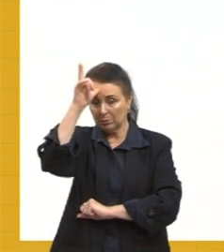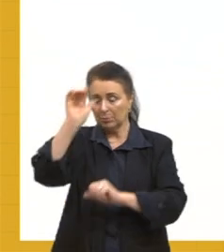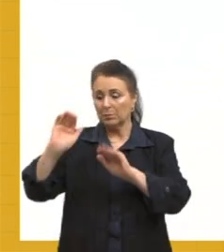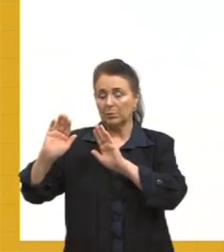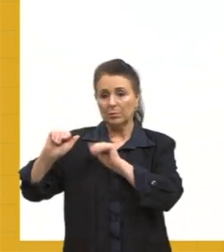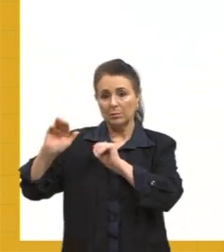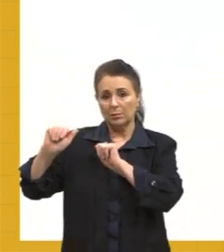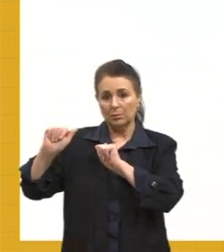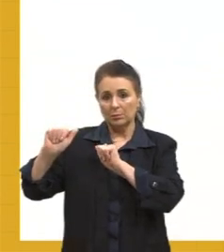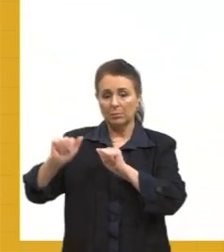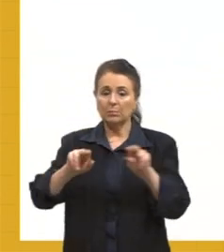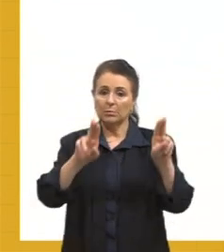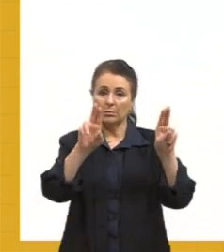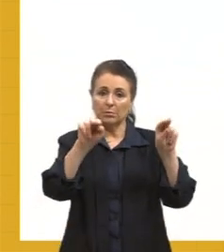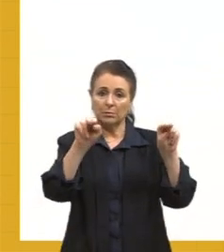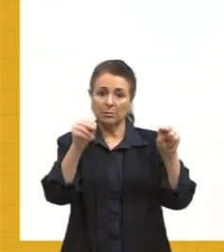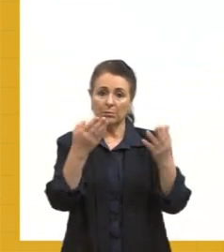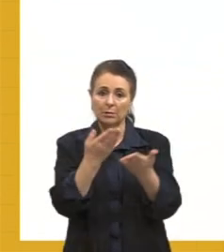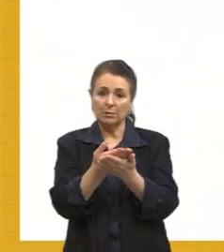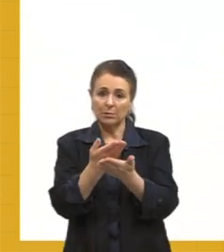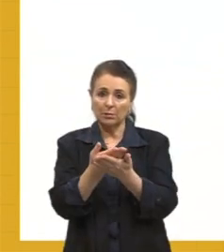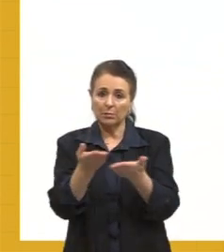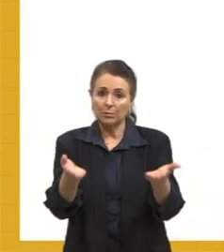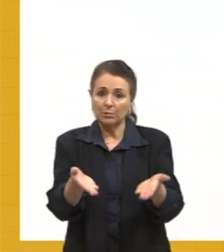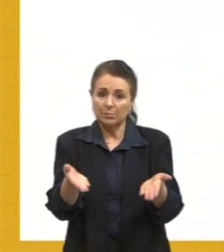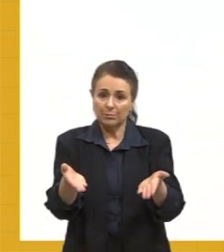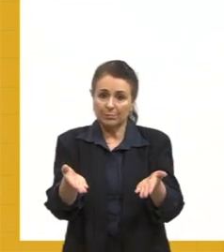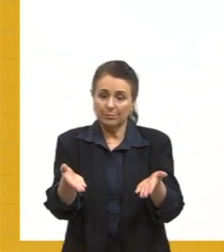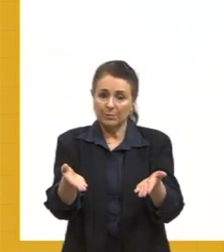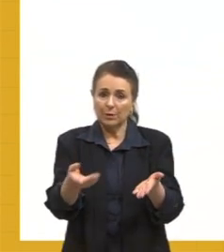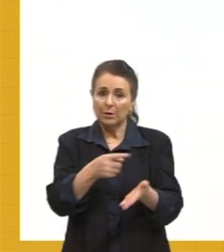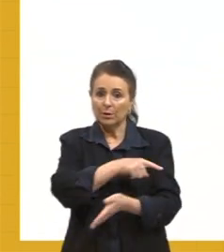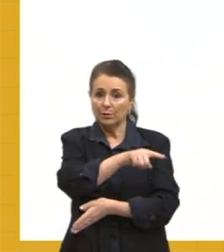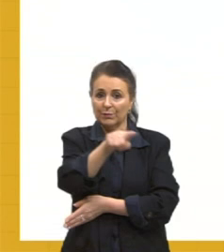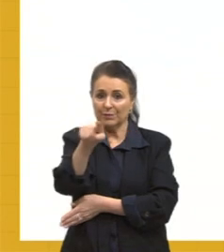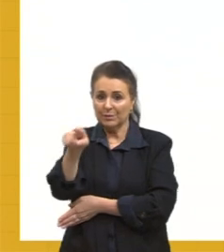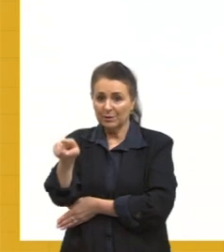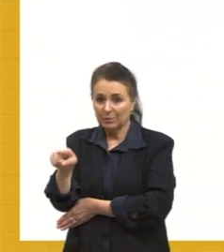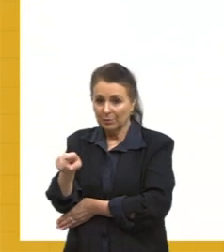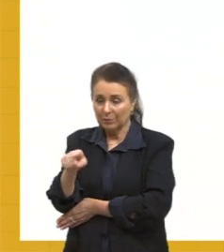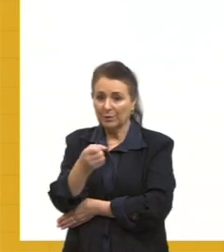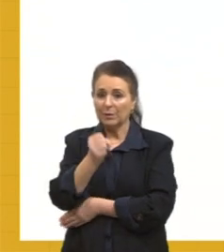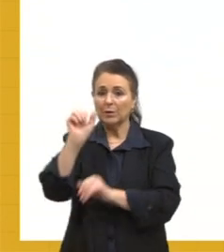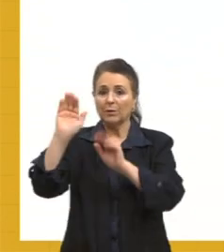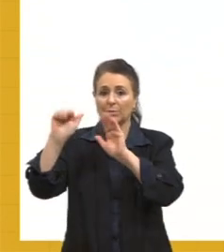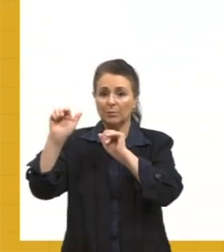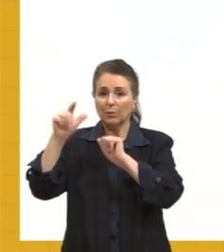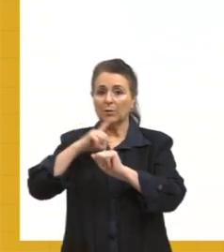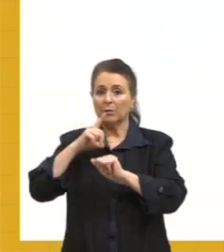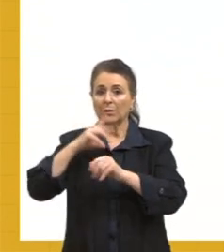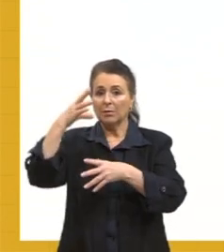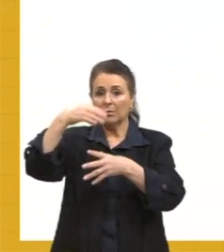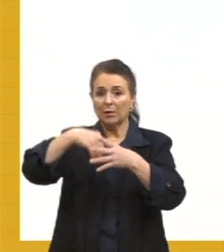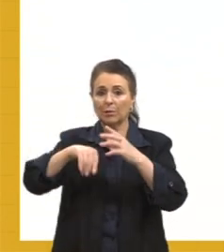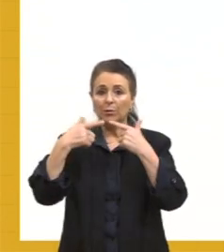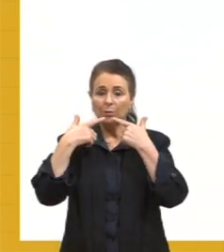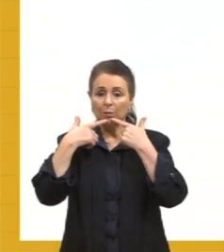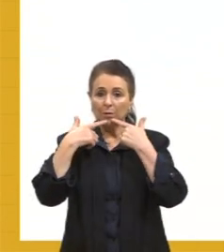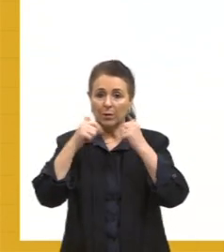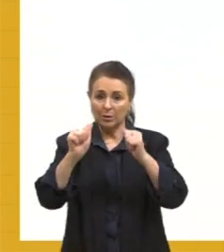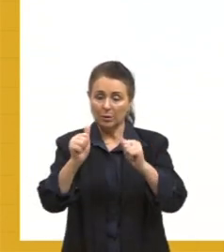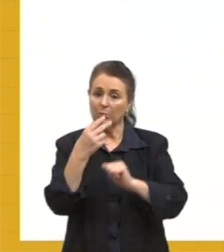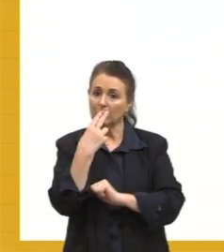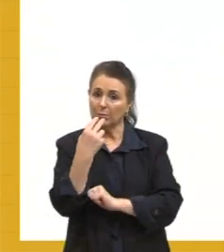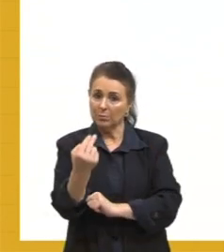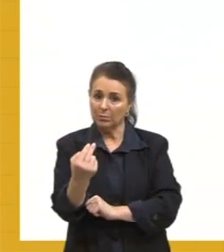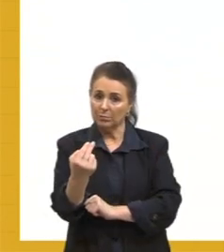que é um dos temas da nossa aula de hoje e vocês vão ver o quanto do espanhol há dentro da língua inglesa e o quanto da língua inglesa